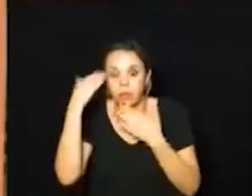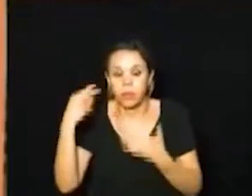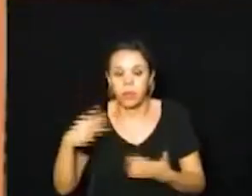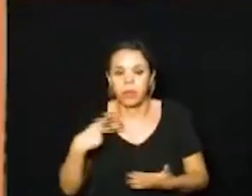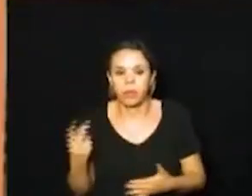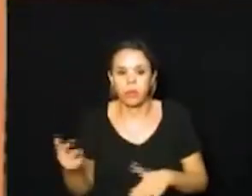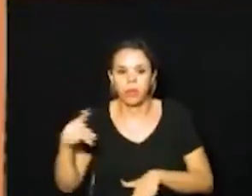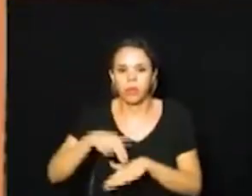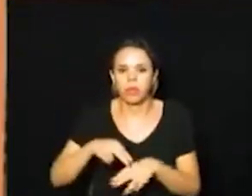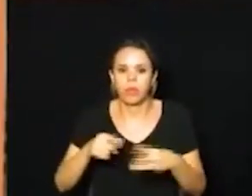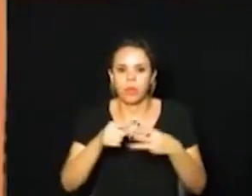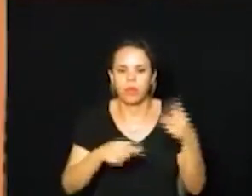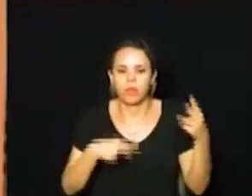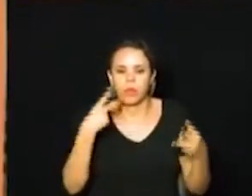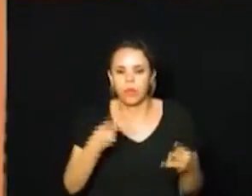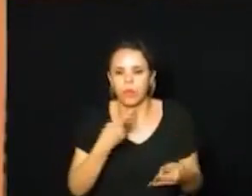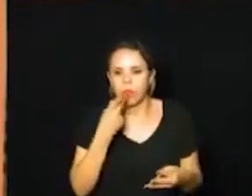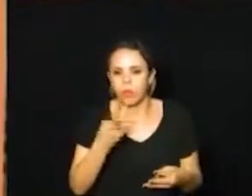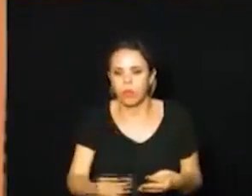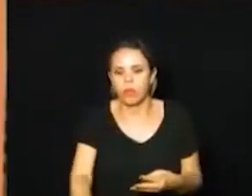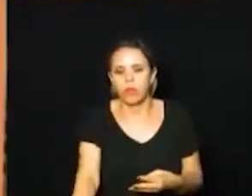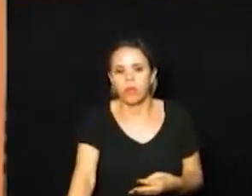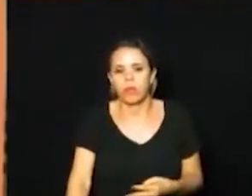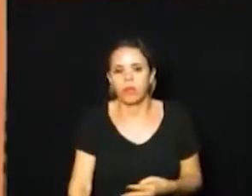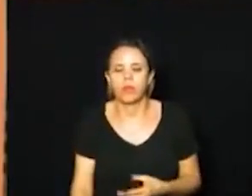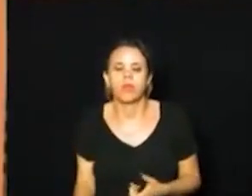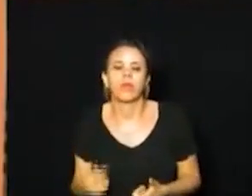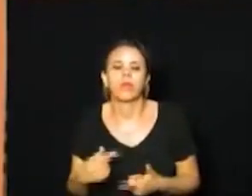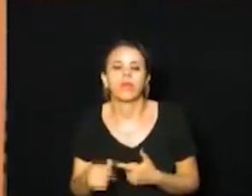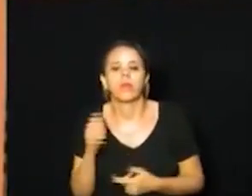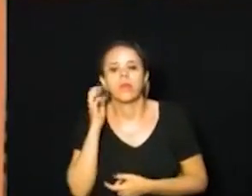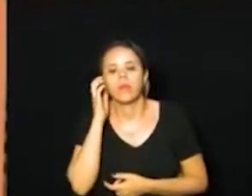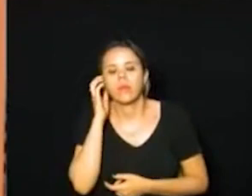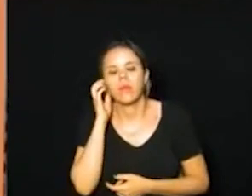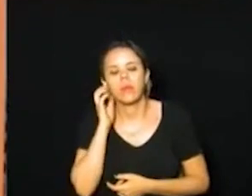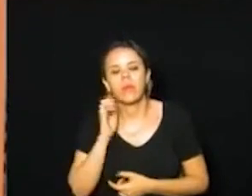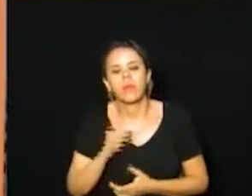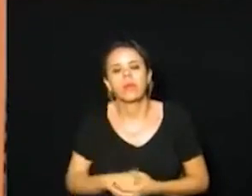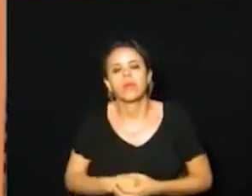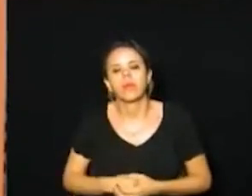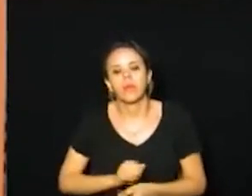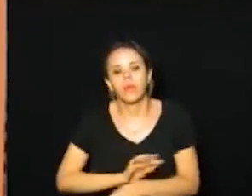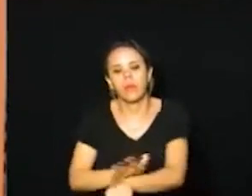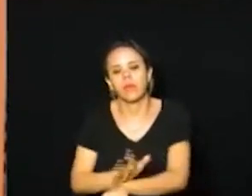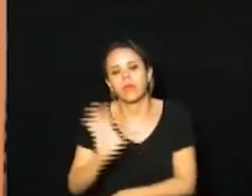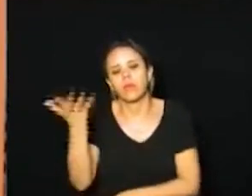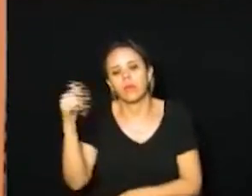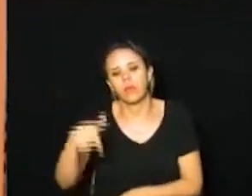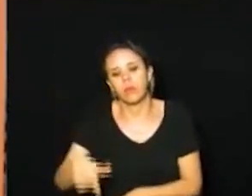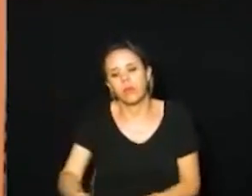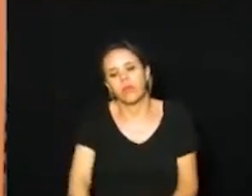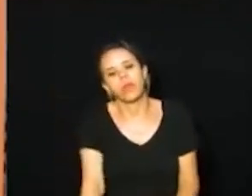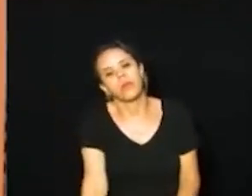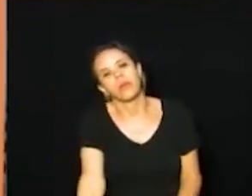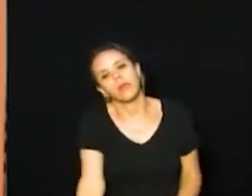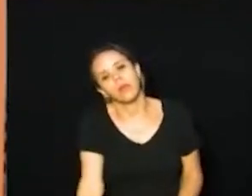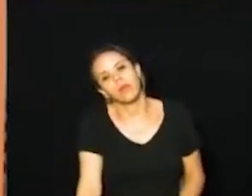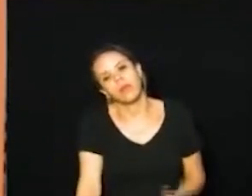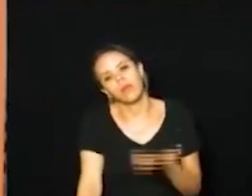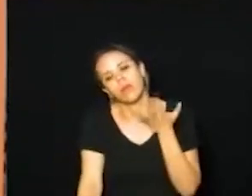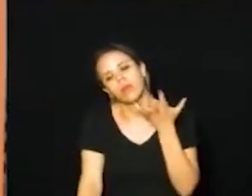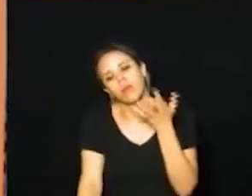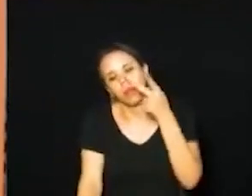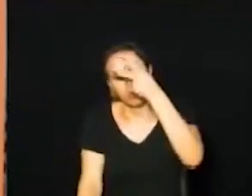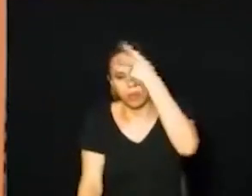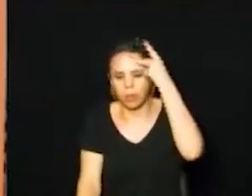Vereador já vieram três vereadores aqui falar dessa dessa desse racismo que aconteceu aqui dentro Eu